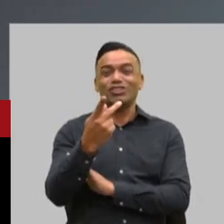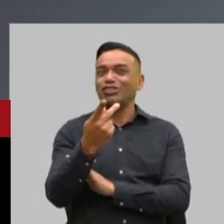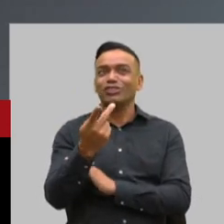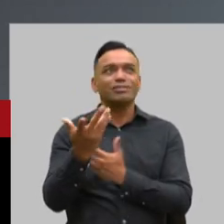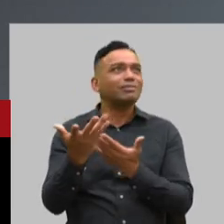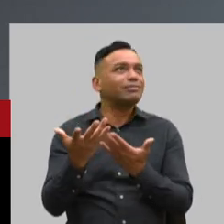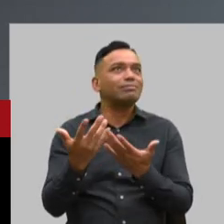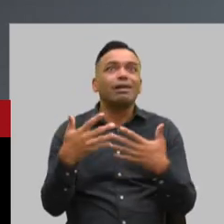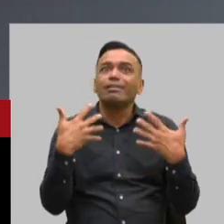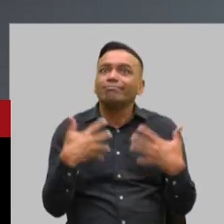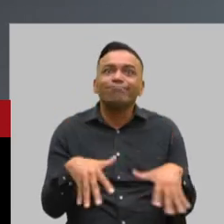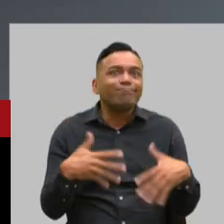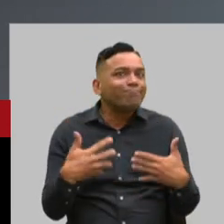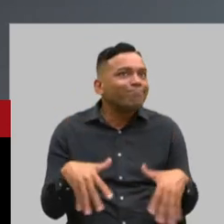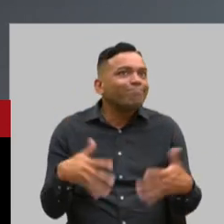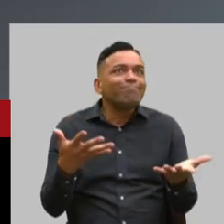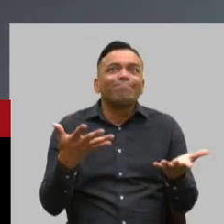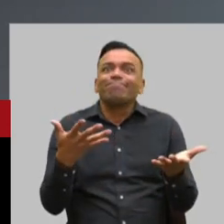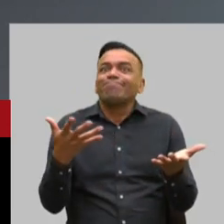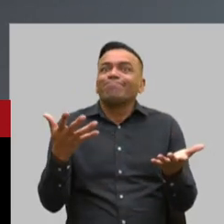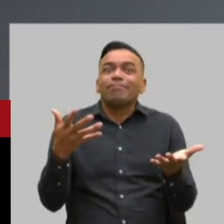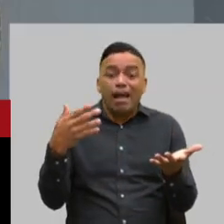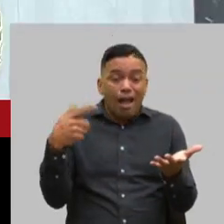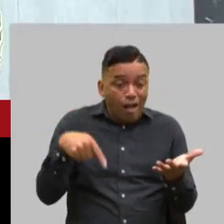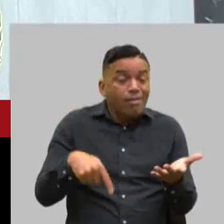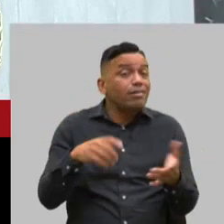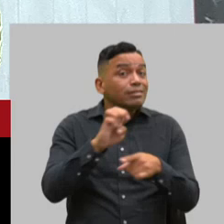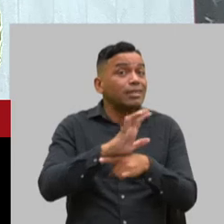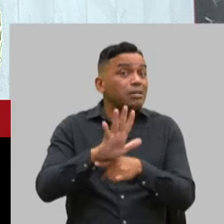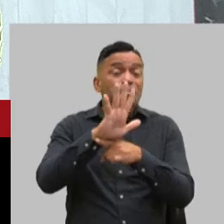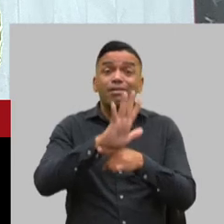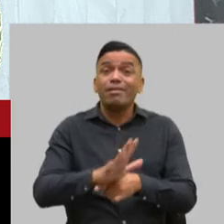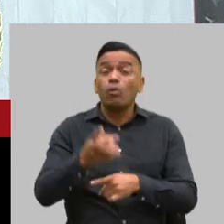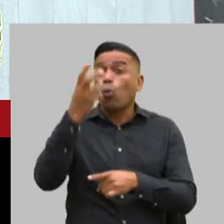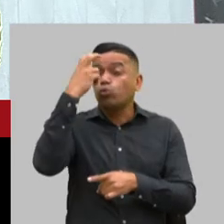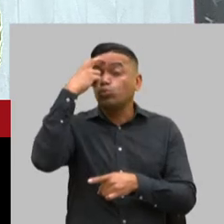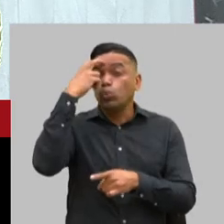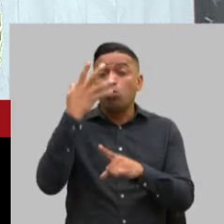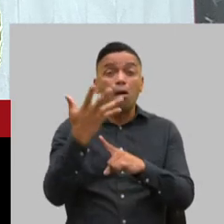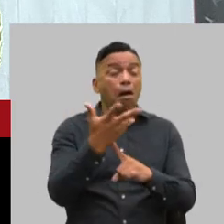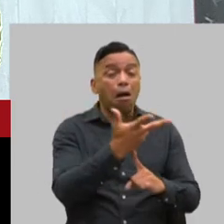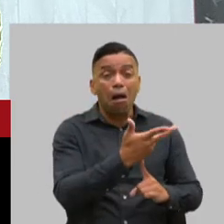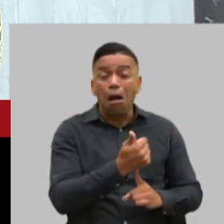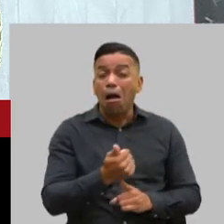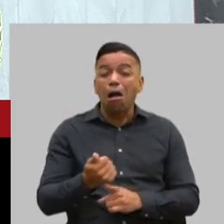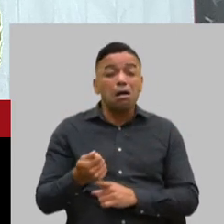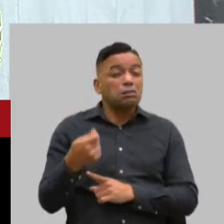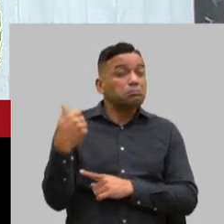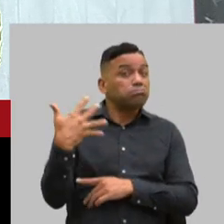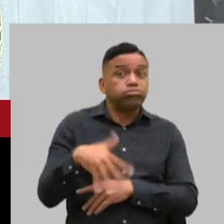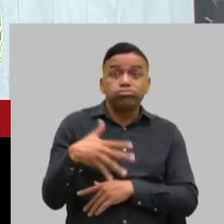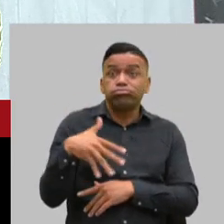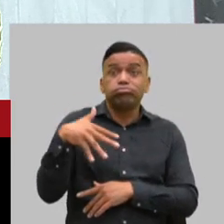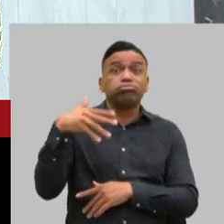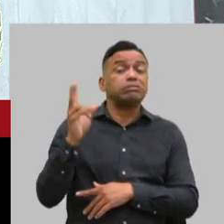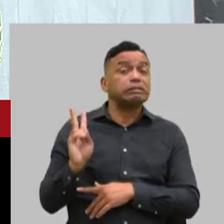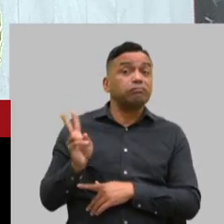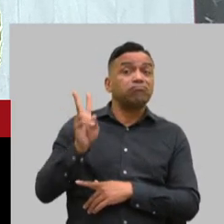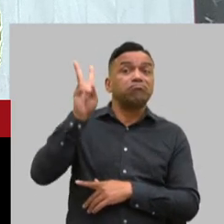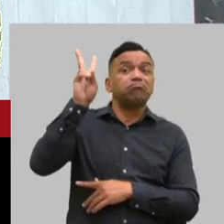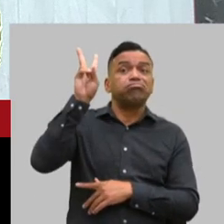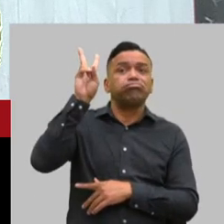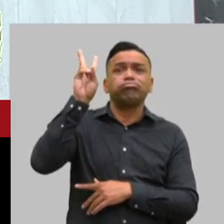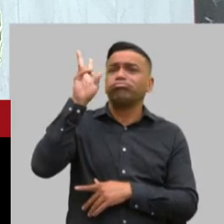temos aqui nesse lugar. Eu aprendi também, eu acho que principalmente,